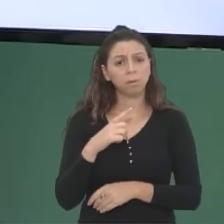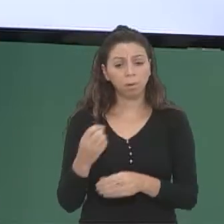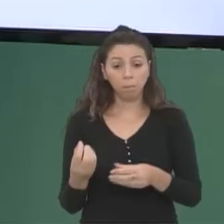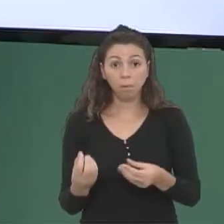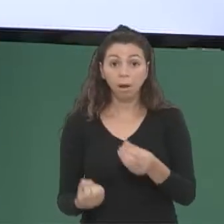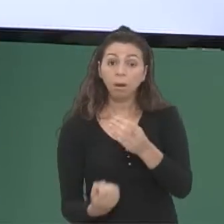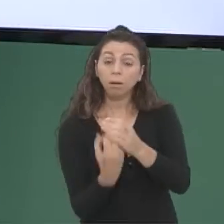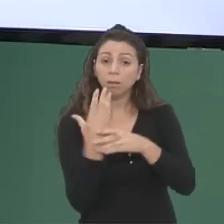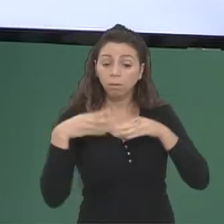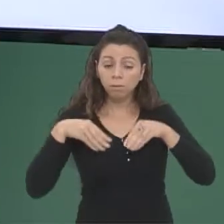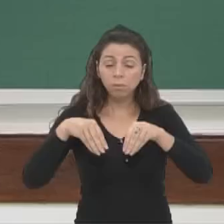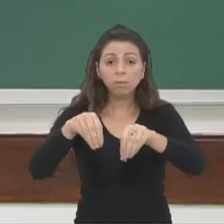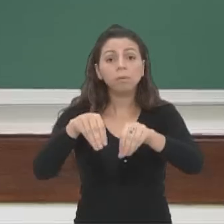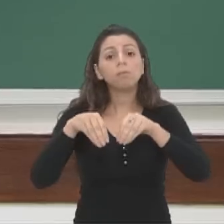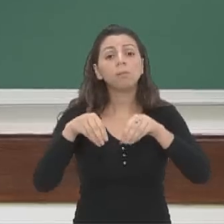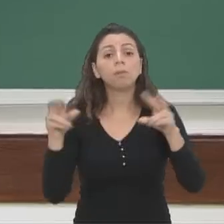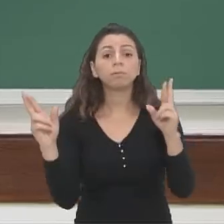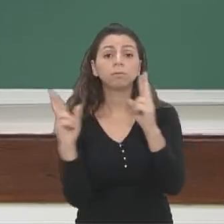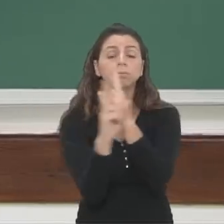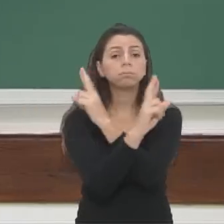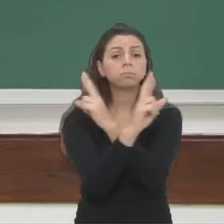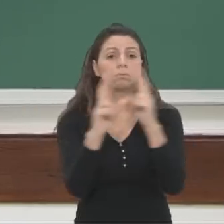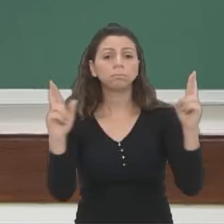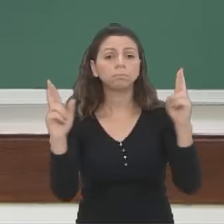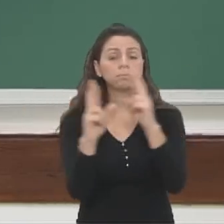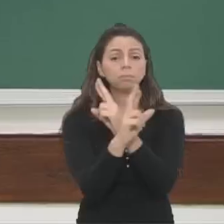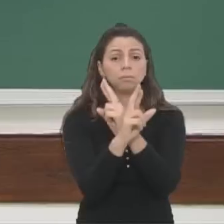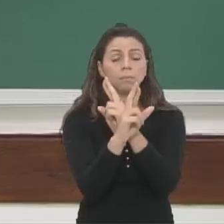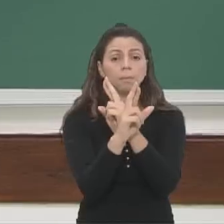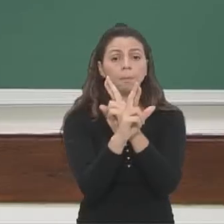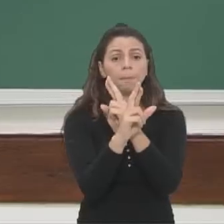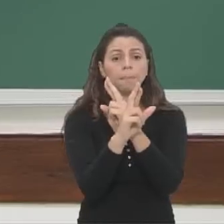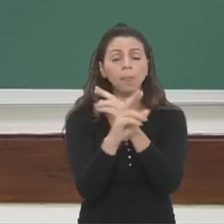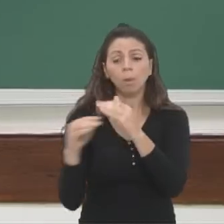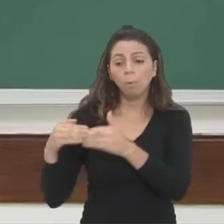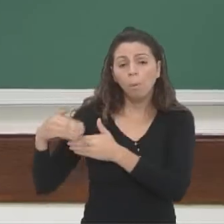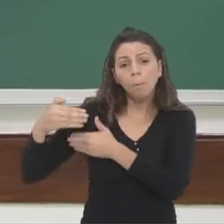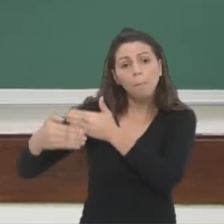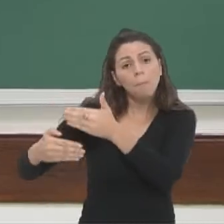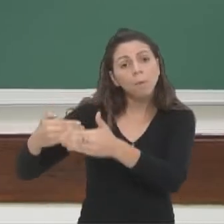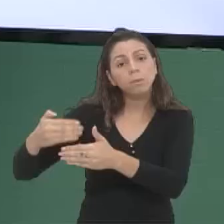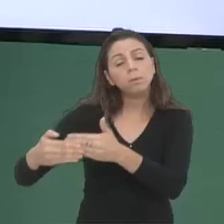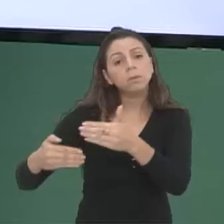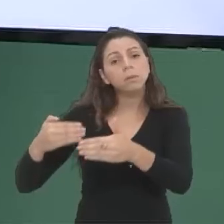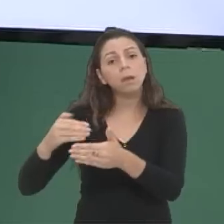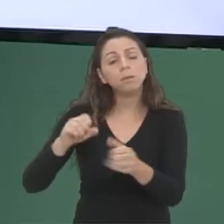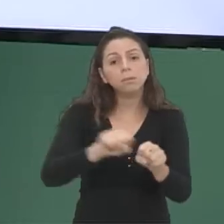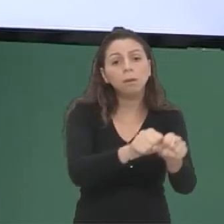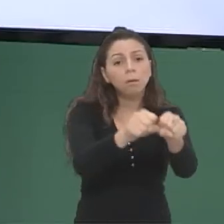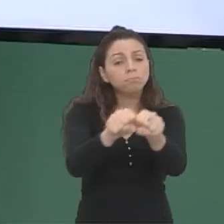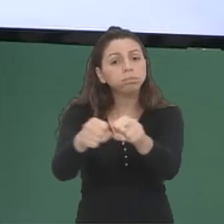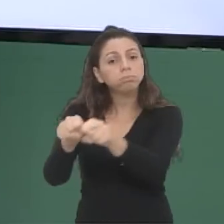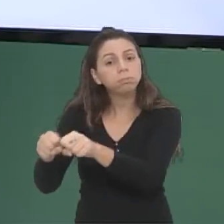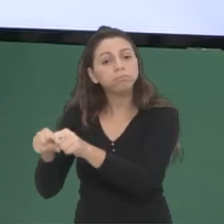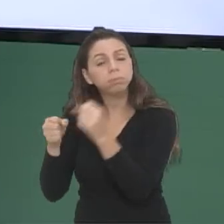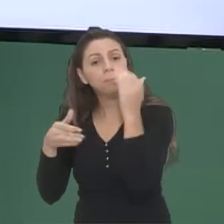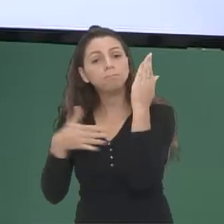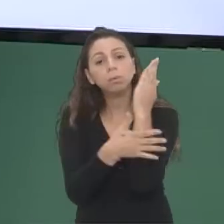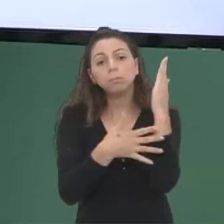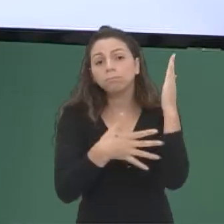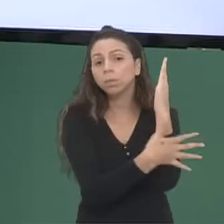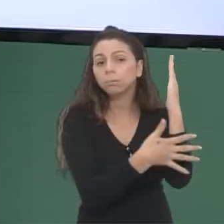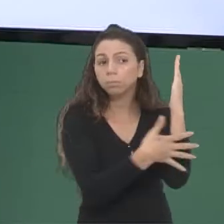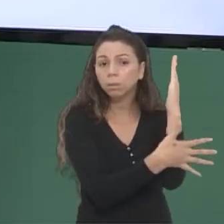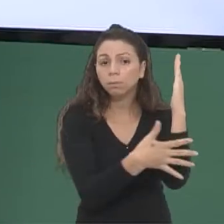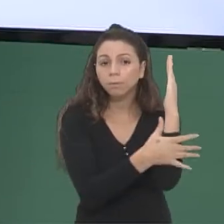formação do solo está relacionada com o processo de intemperismo. Vamos ver a sequência da nossa aula? É aquele momento